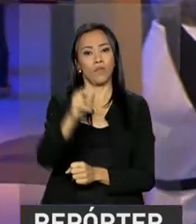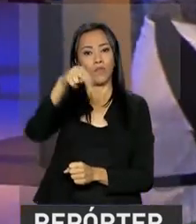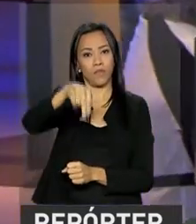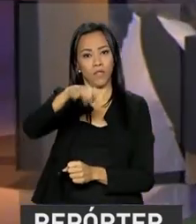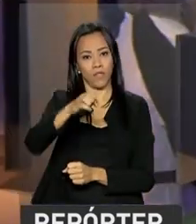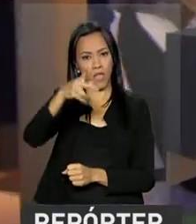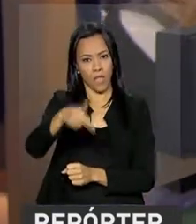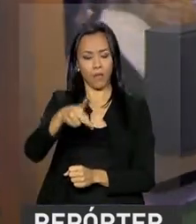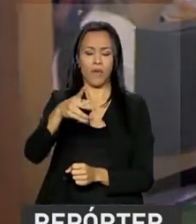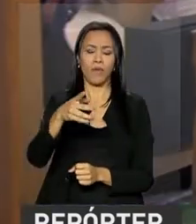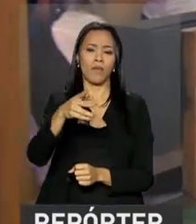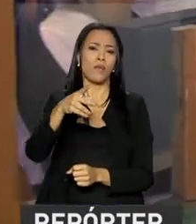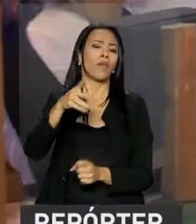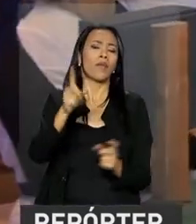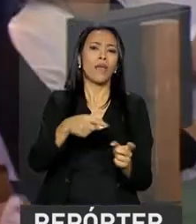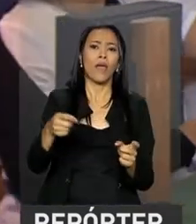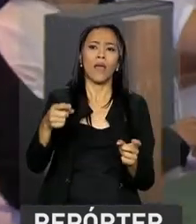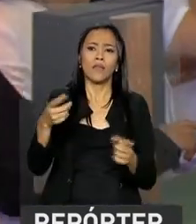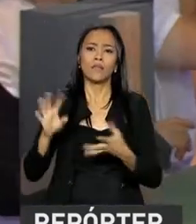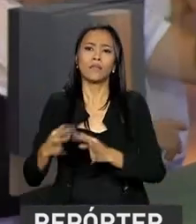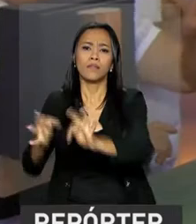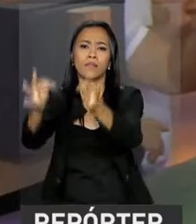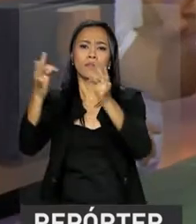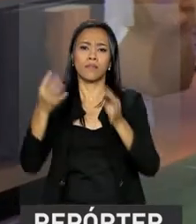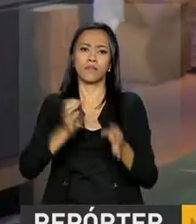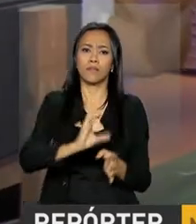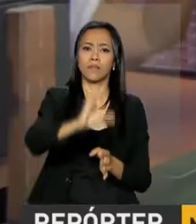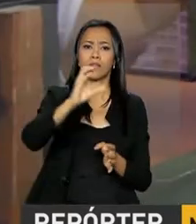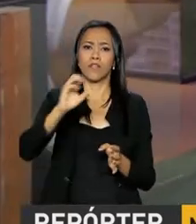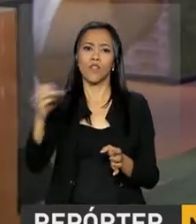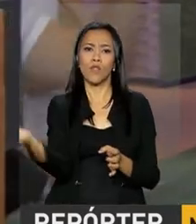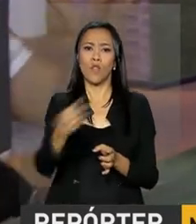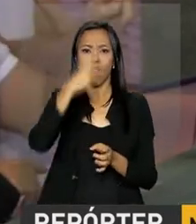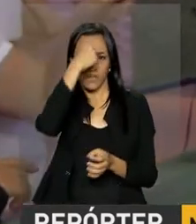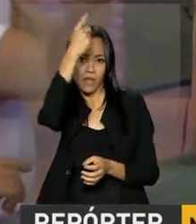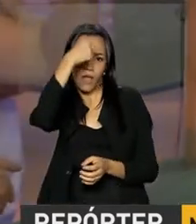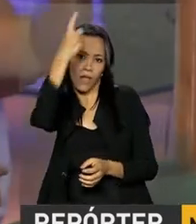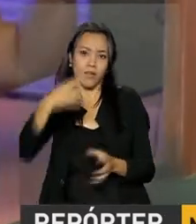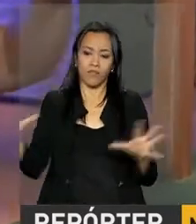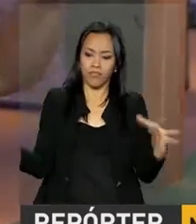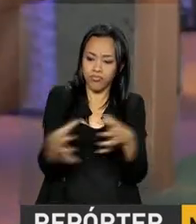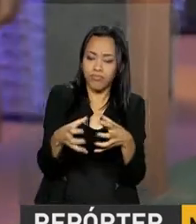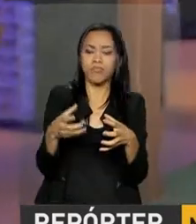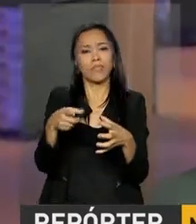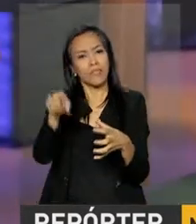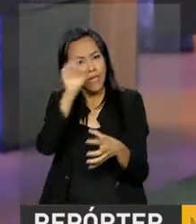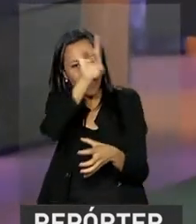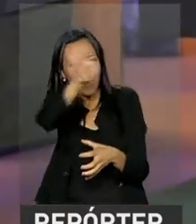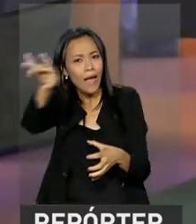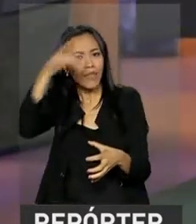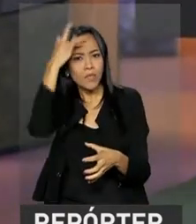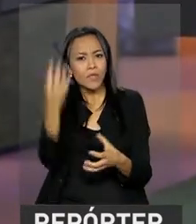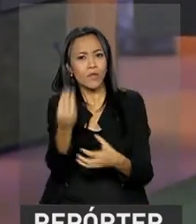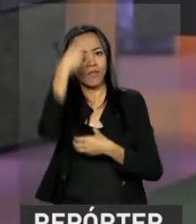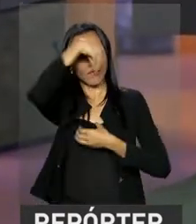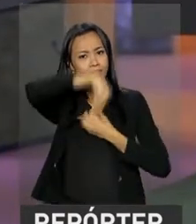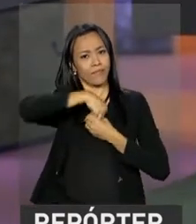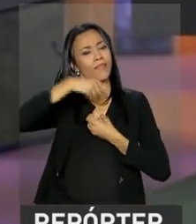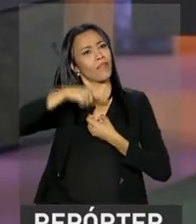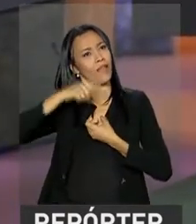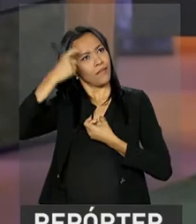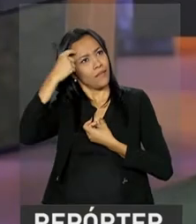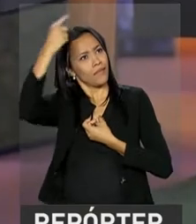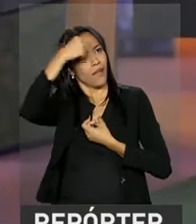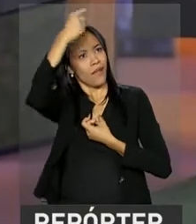fomenta ciência, tecnologia e inovação. A ideia é mostrar que todo mundo tem um inventor dentro de si e que,